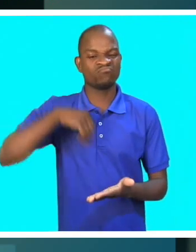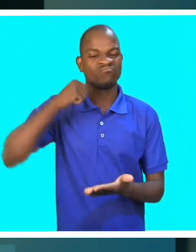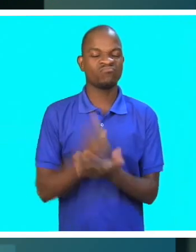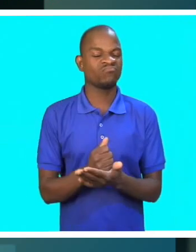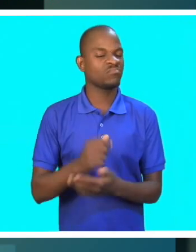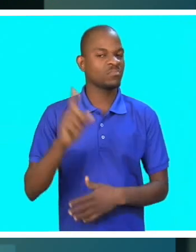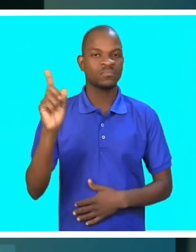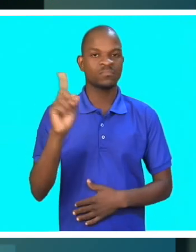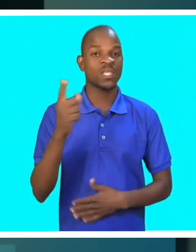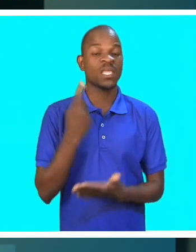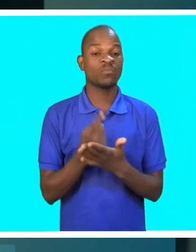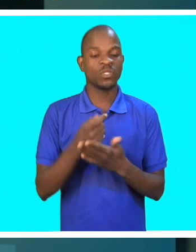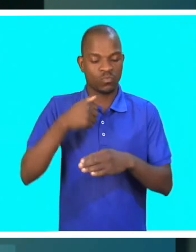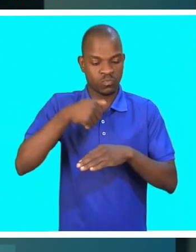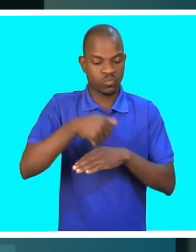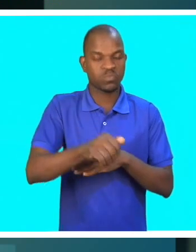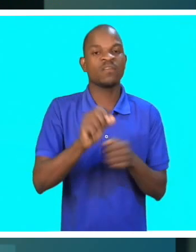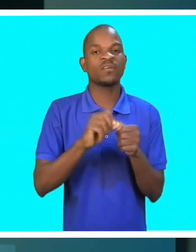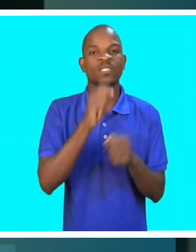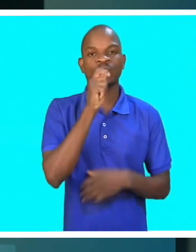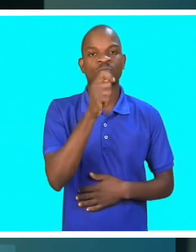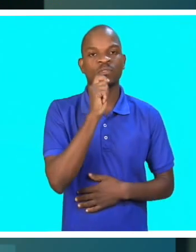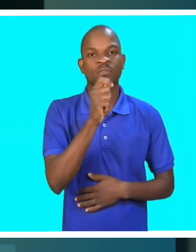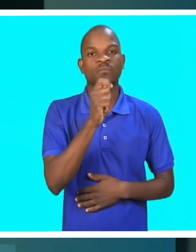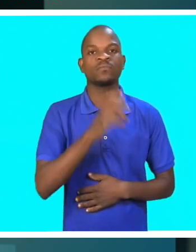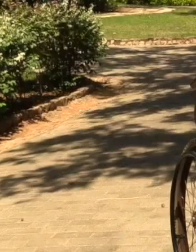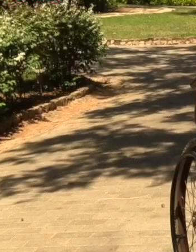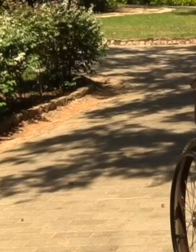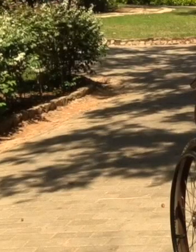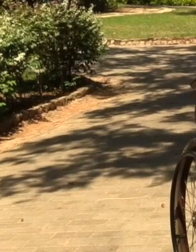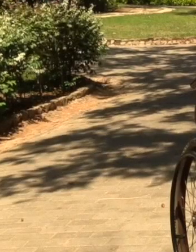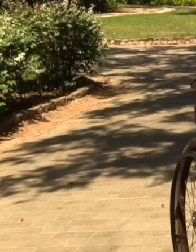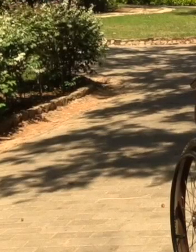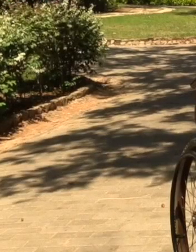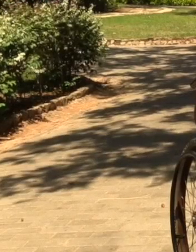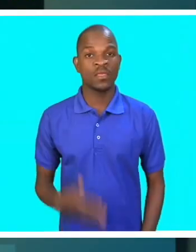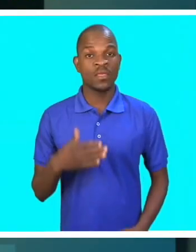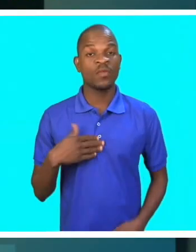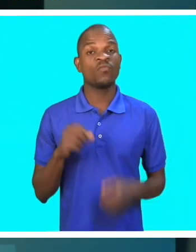eu disse que não, eu posso, eu devo seguir o meu sonho de ser jornalista.